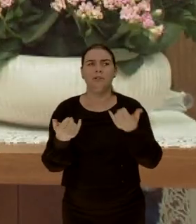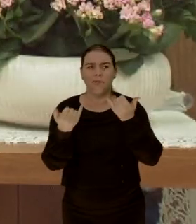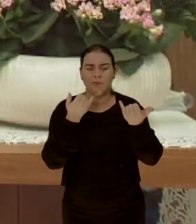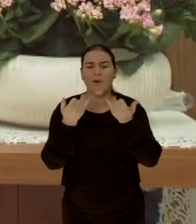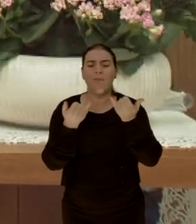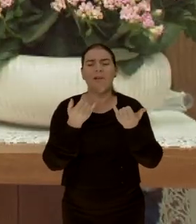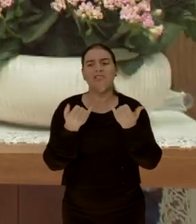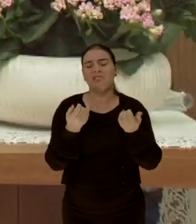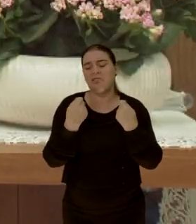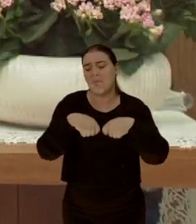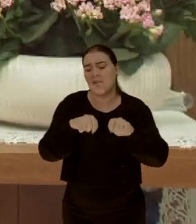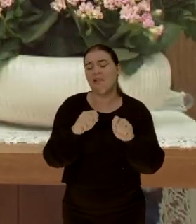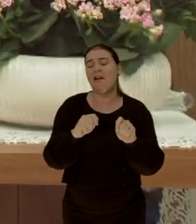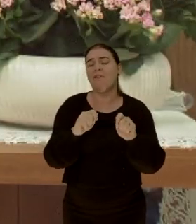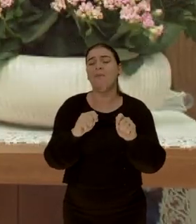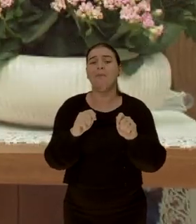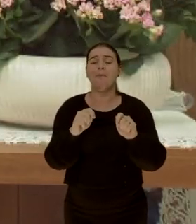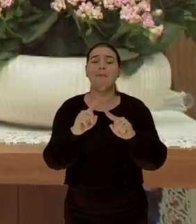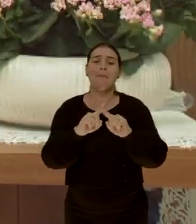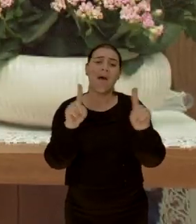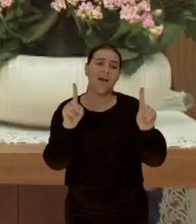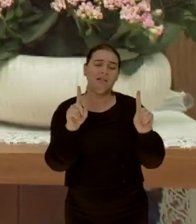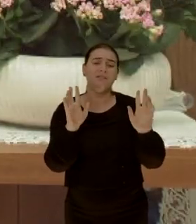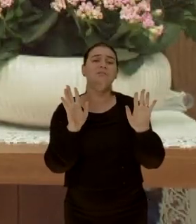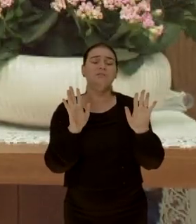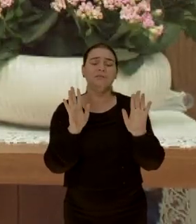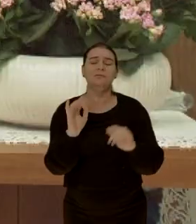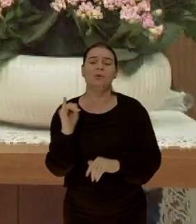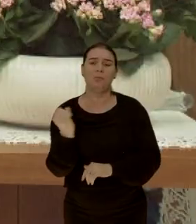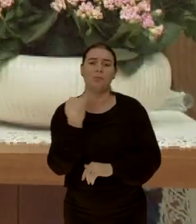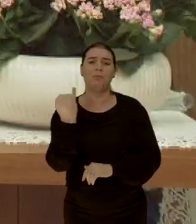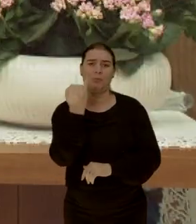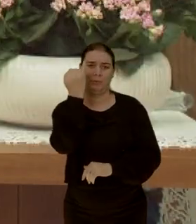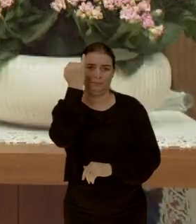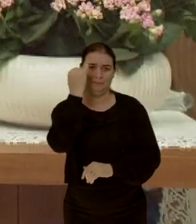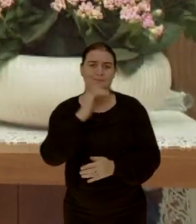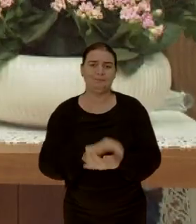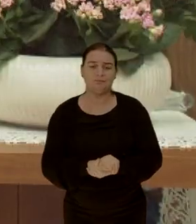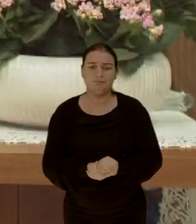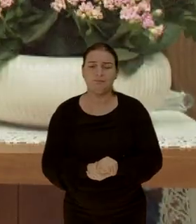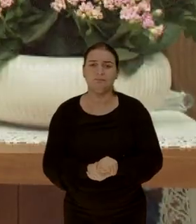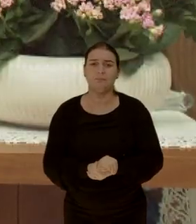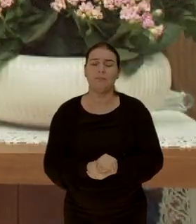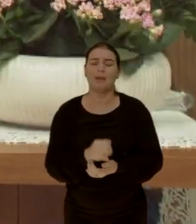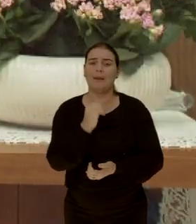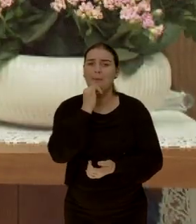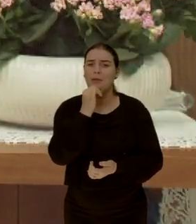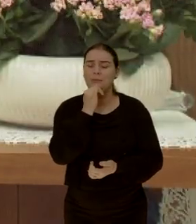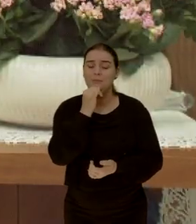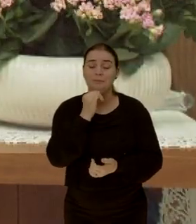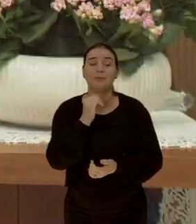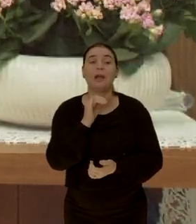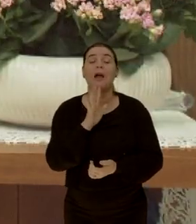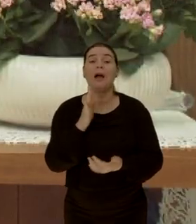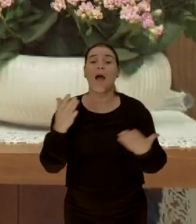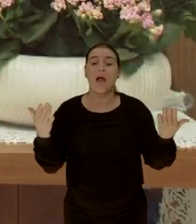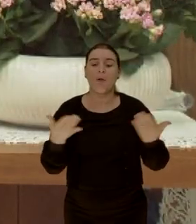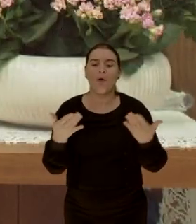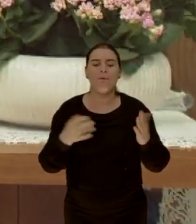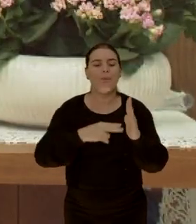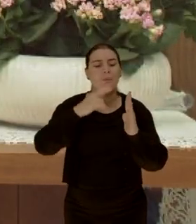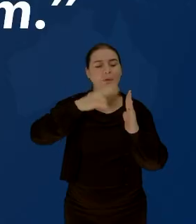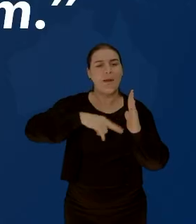até desnecessárias, mas são importantes. Vamos ler o que está no texto, é